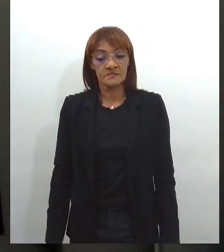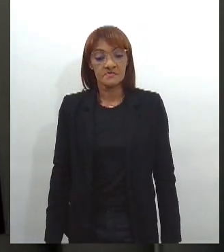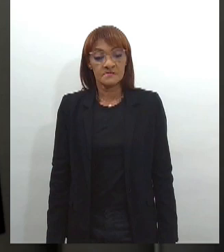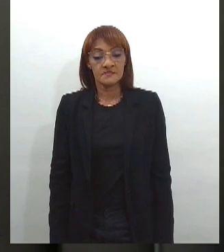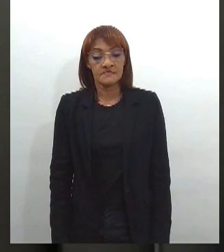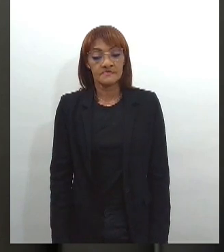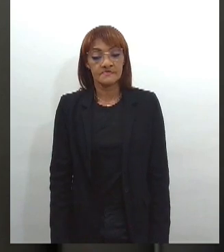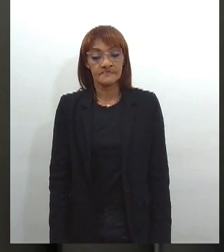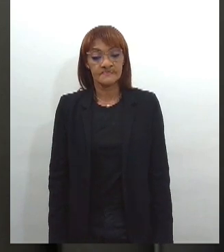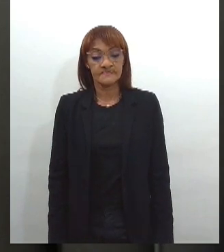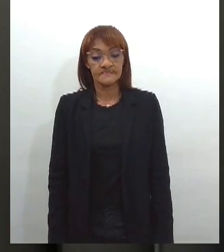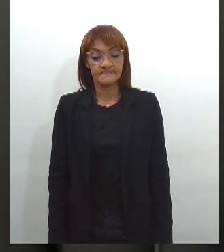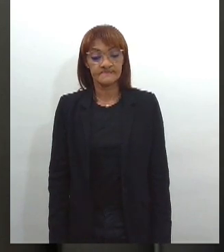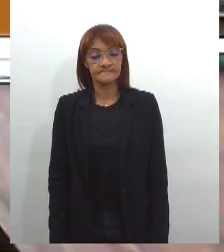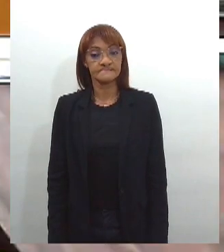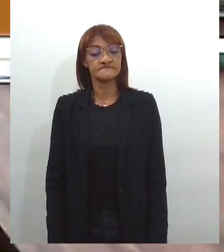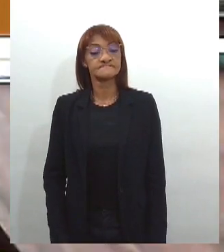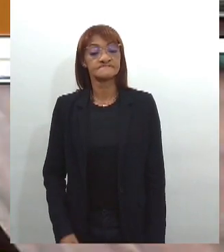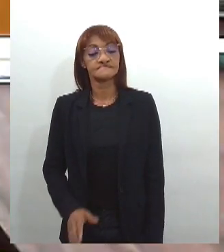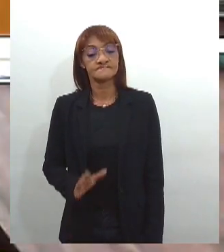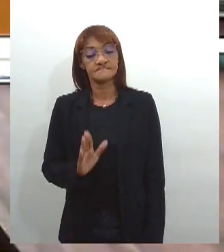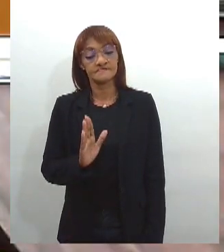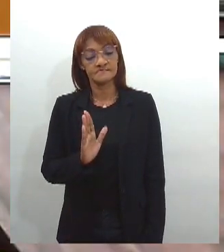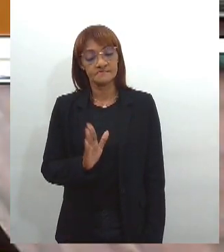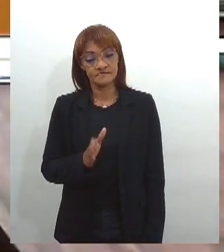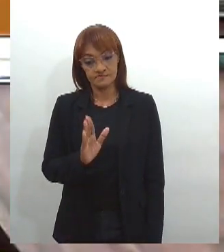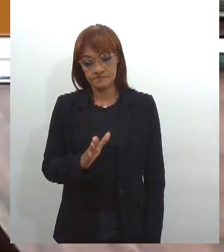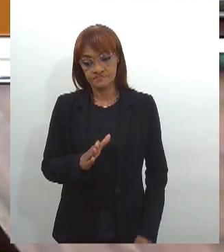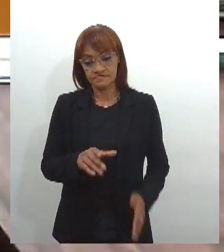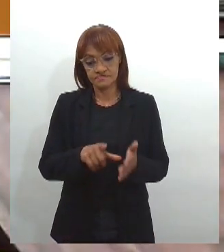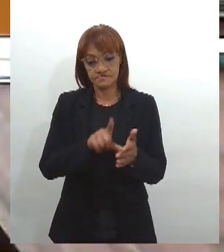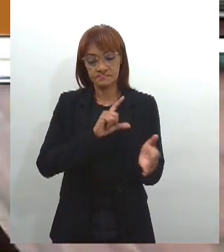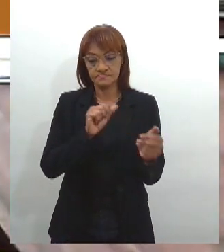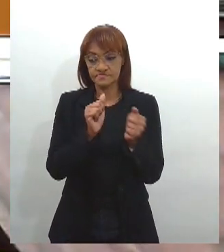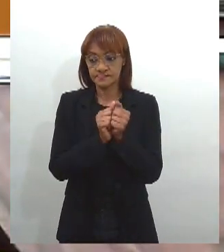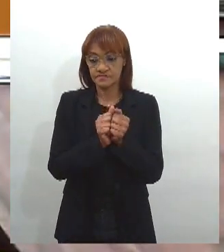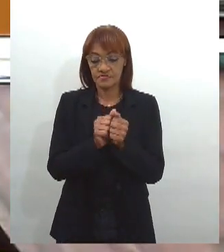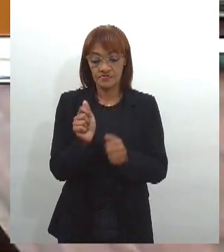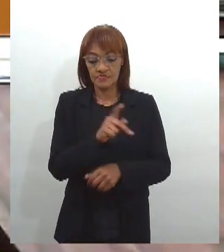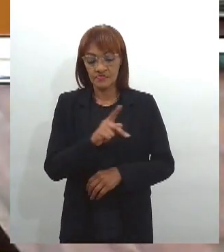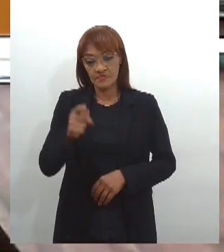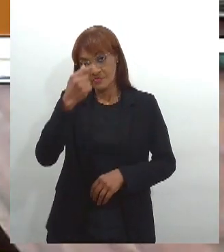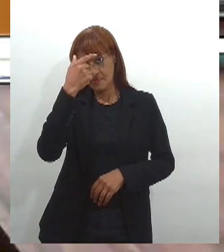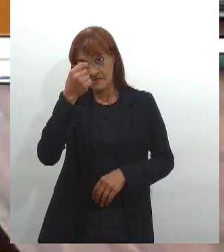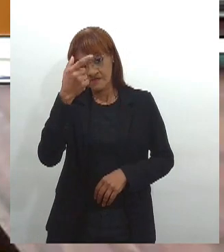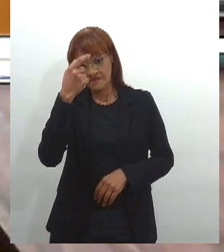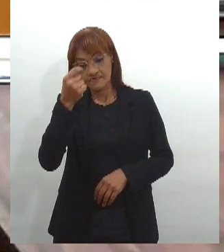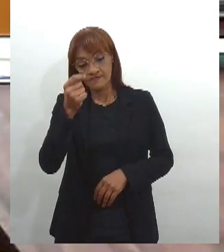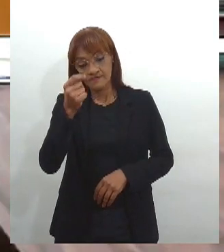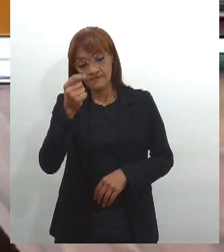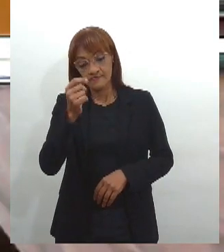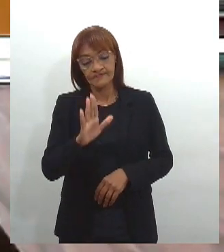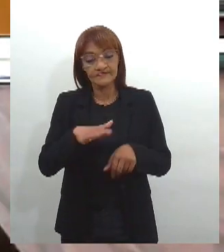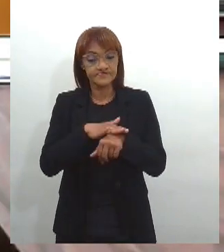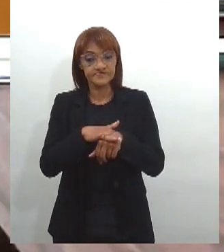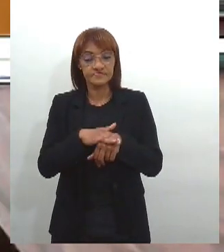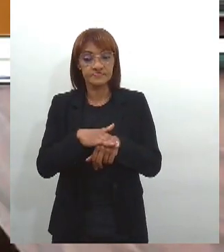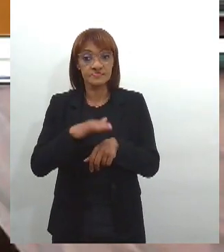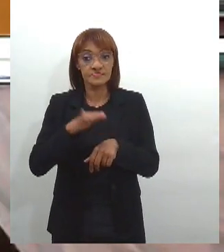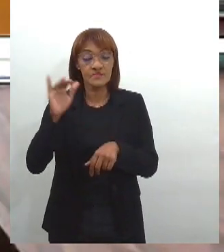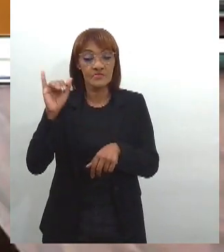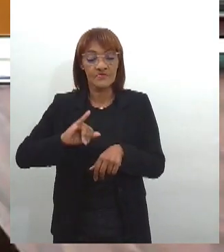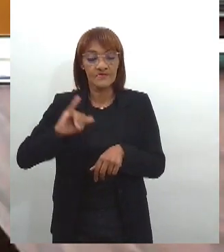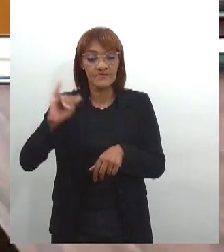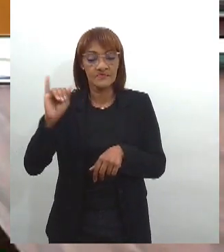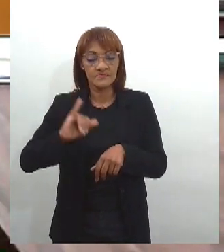Nós estivemos há pouco tempo visitando o presidente Jefferson, tivemos uma conversa muito interessante, né, e